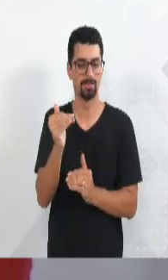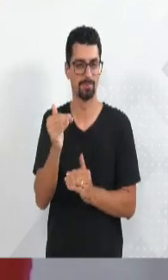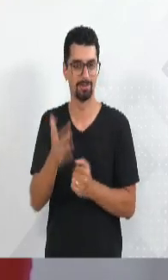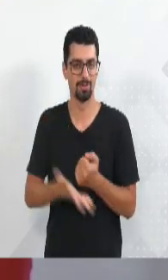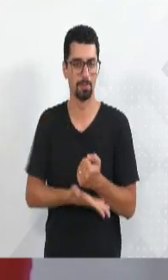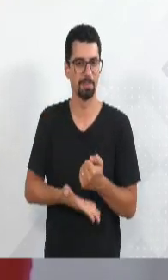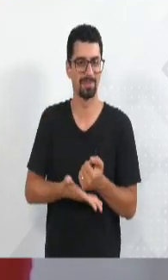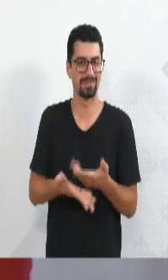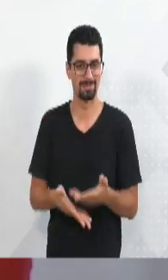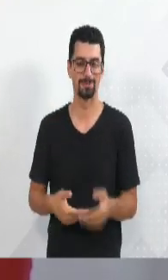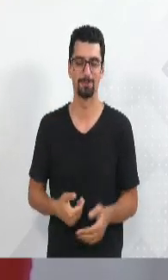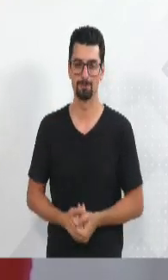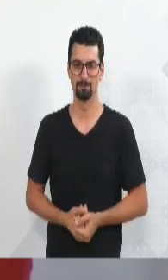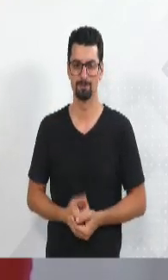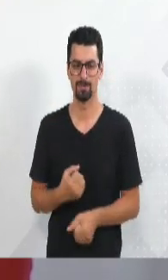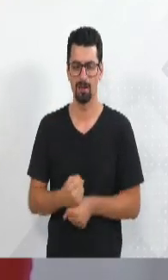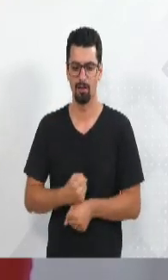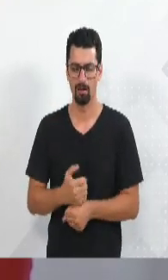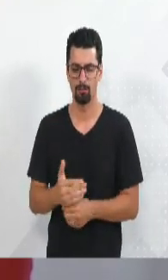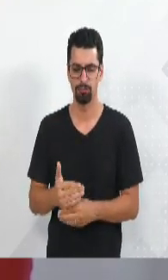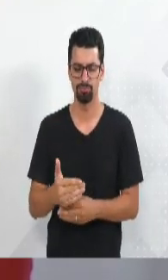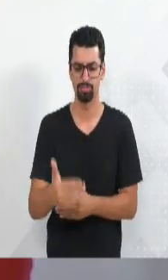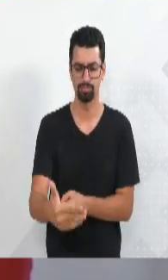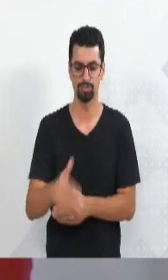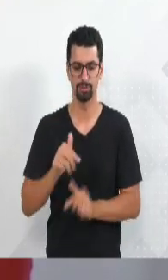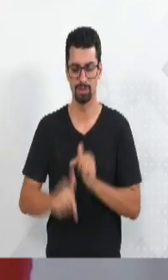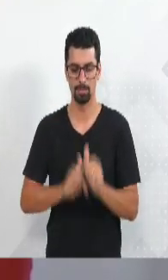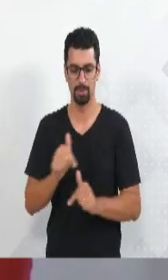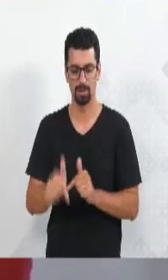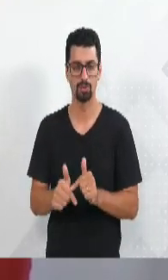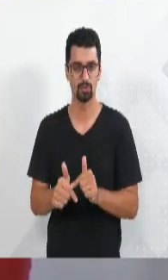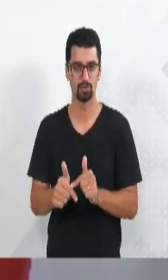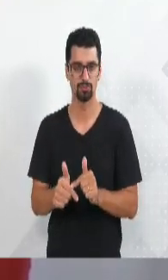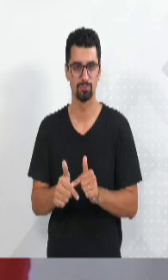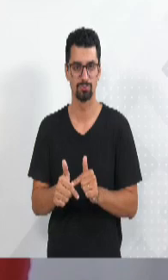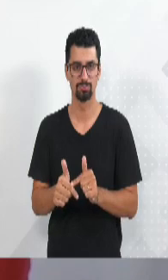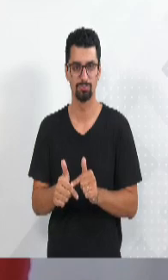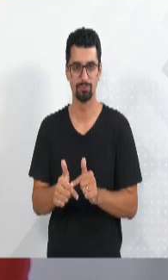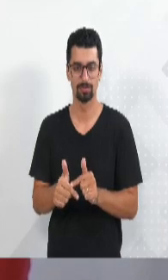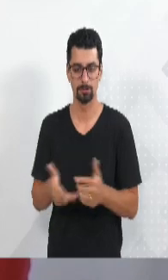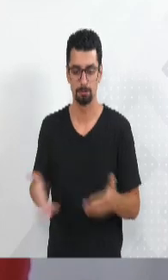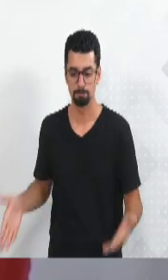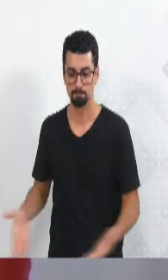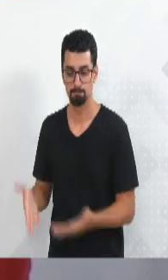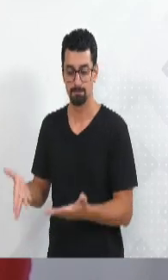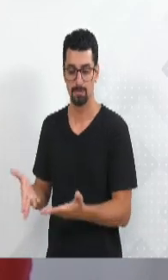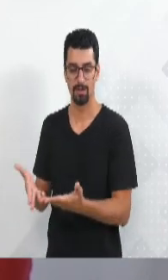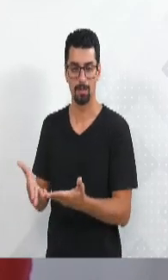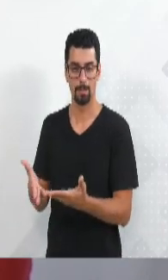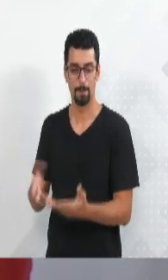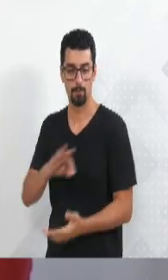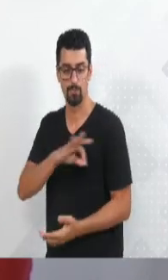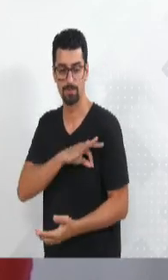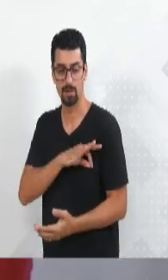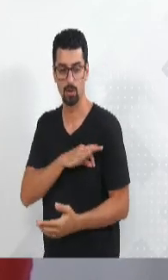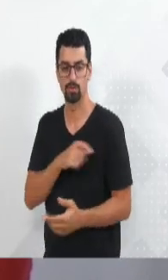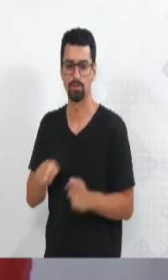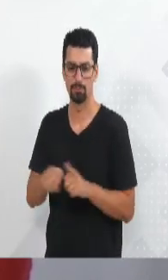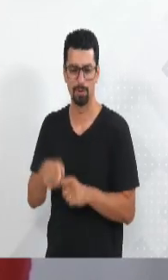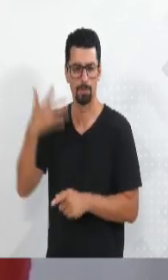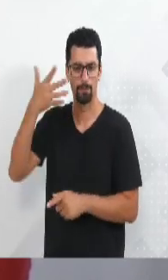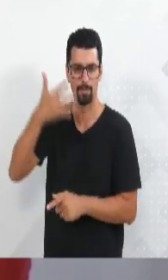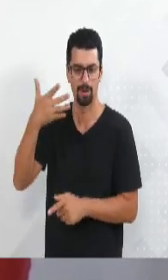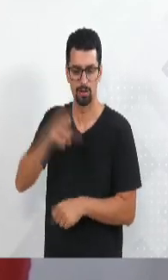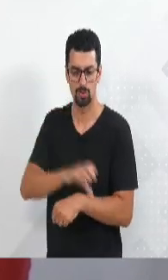com o passar dos anos já estava trabalhando com atividades de revitalização para policiais bem como palestra e aula no curso